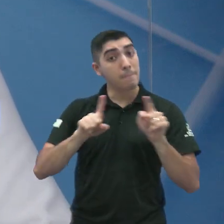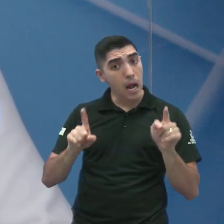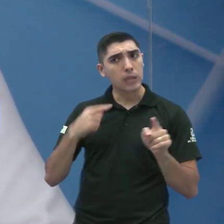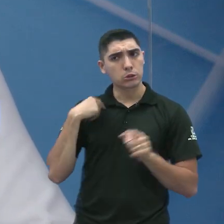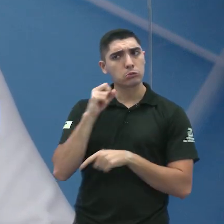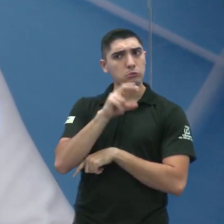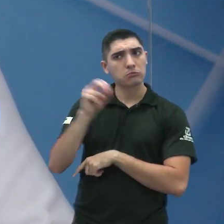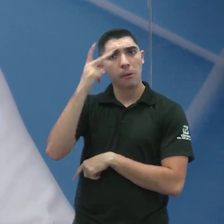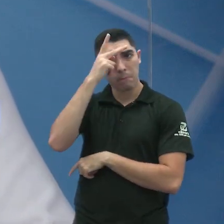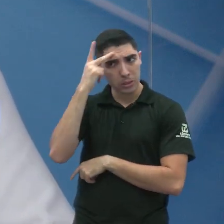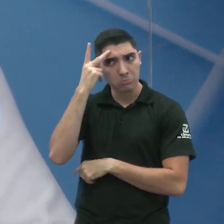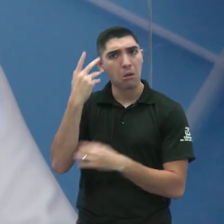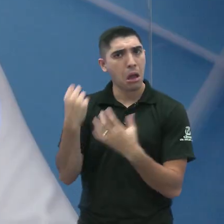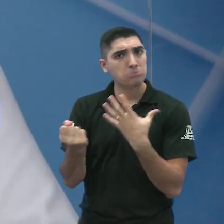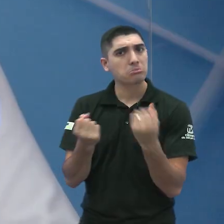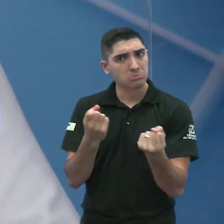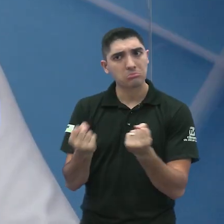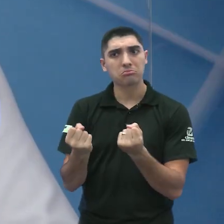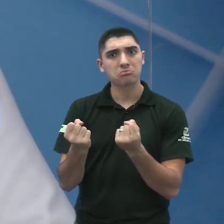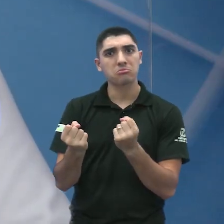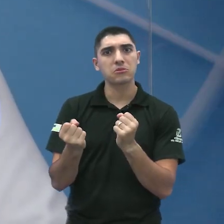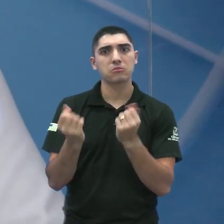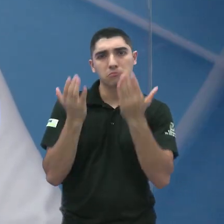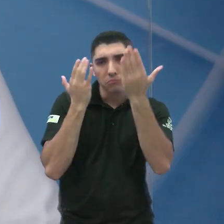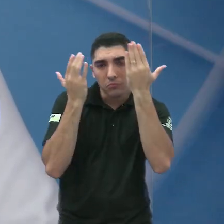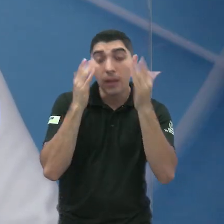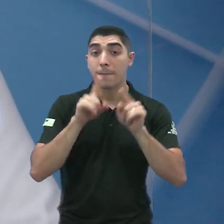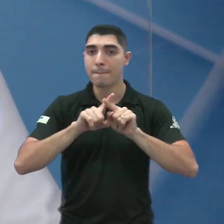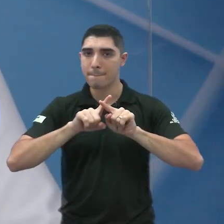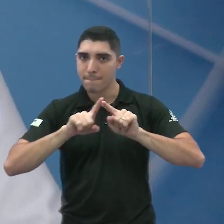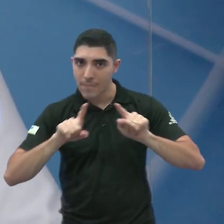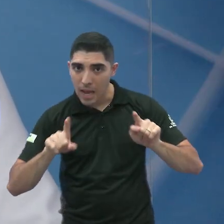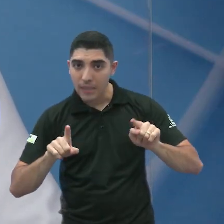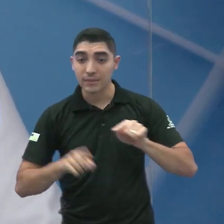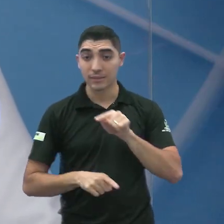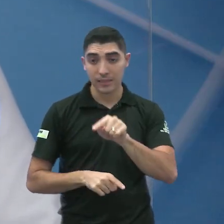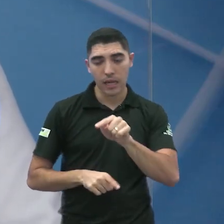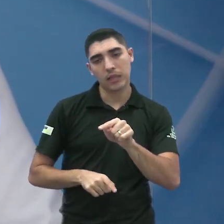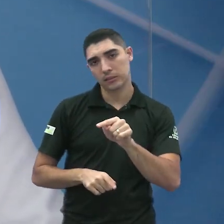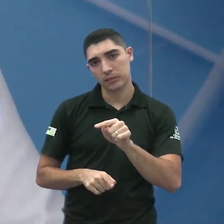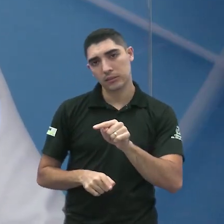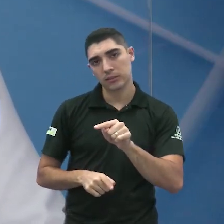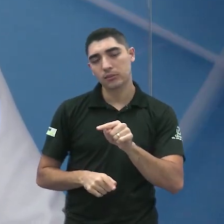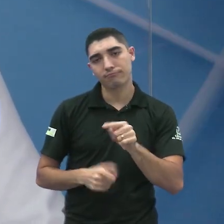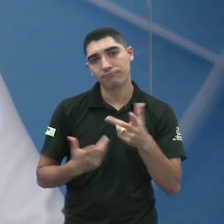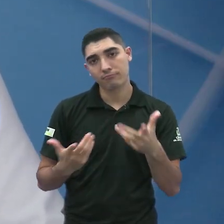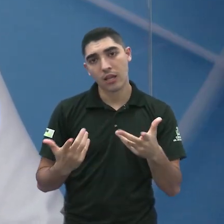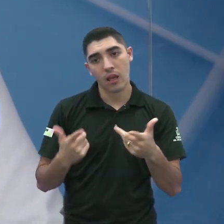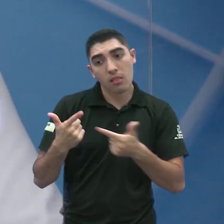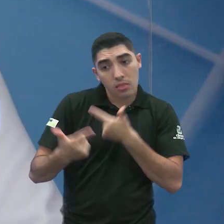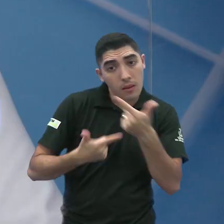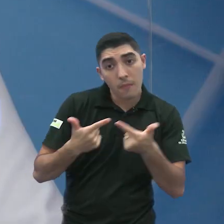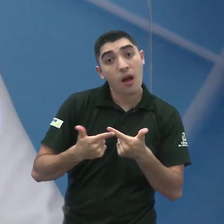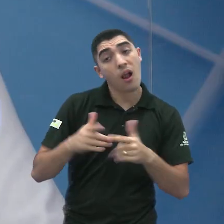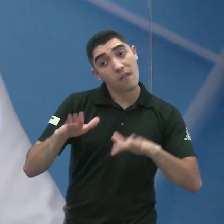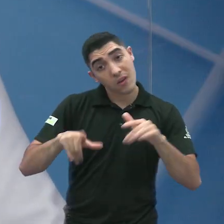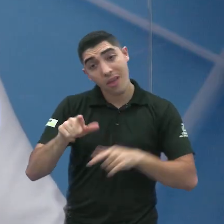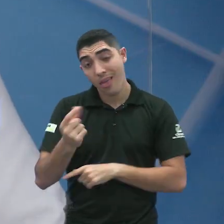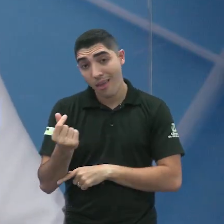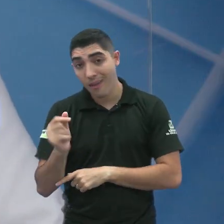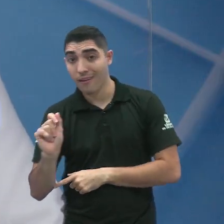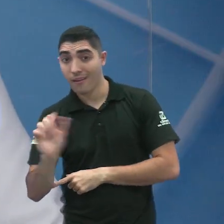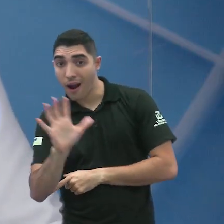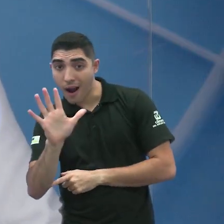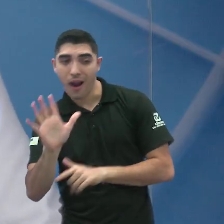acho que muito nesse aspecto. Mas, de novo, né, é um serviço como outros. Então, muitas vezes, ele é caro para